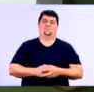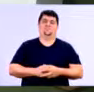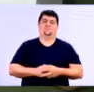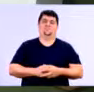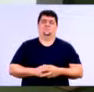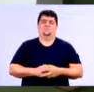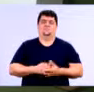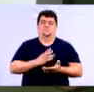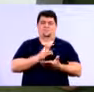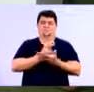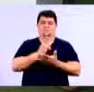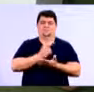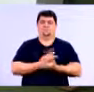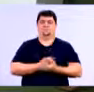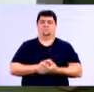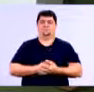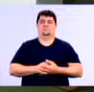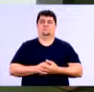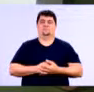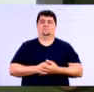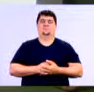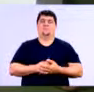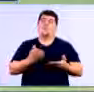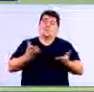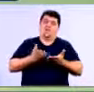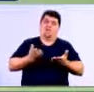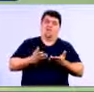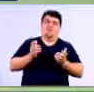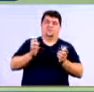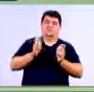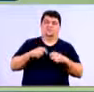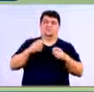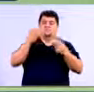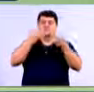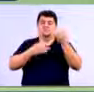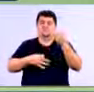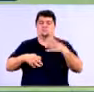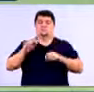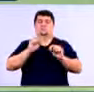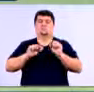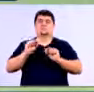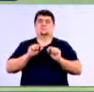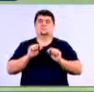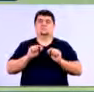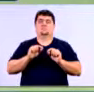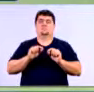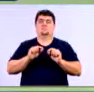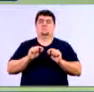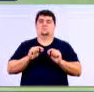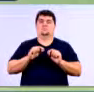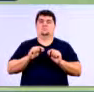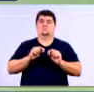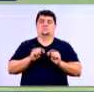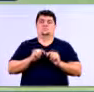Então vamos continuar. Dando continuidade. Agora sim, né, nós vamos falar a respeito do mapa, dando continuidade no mapa